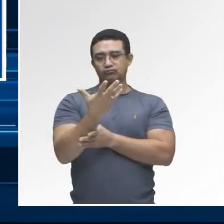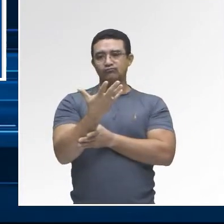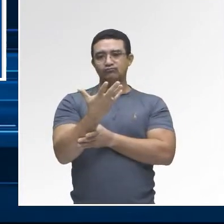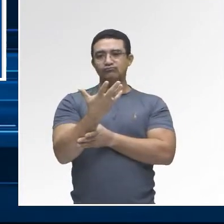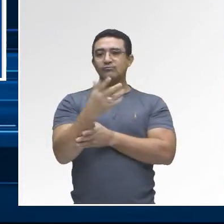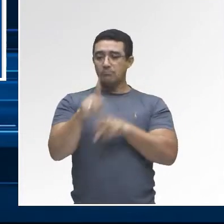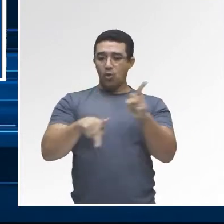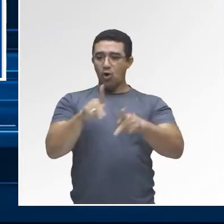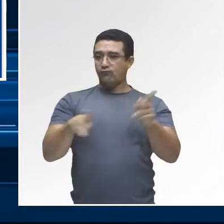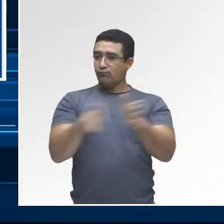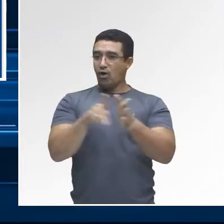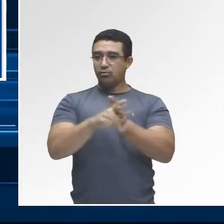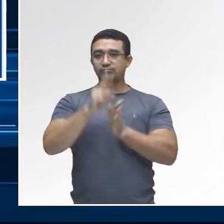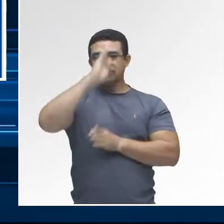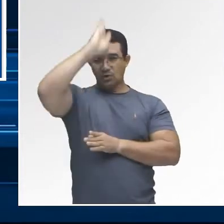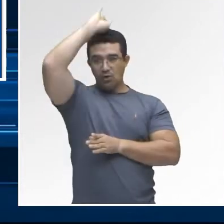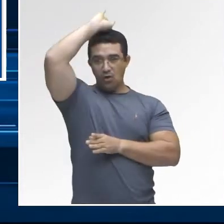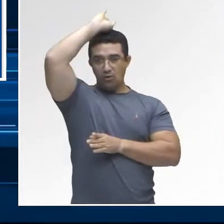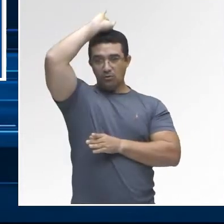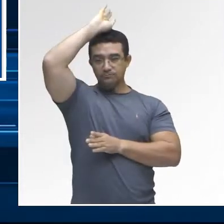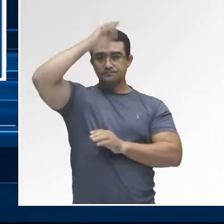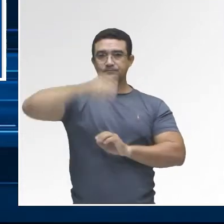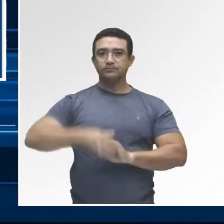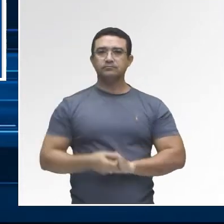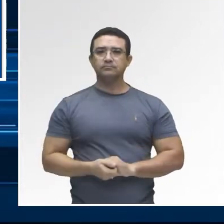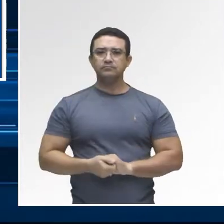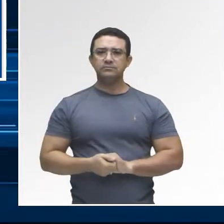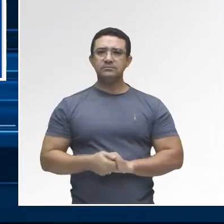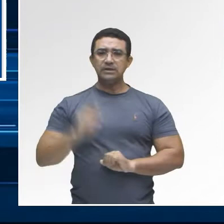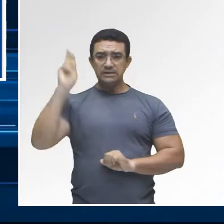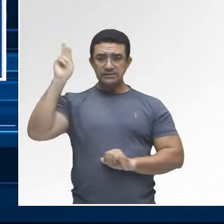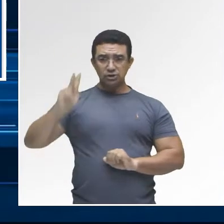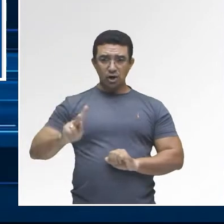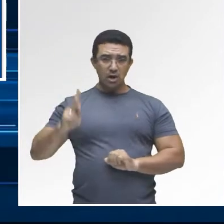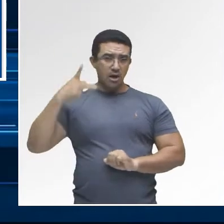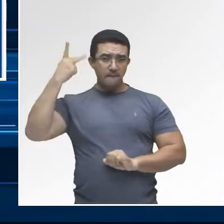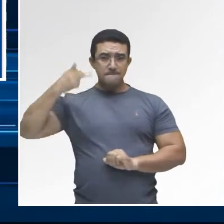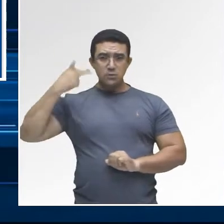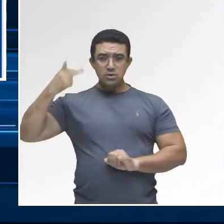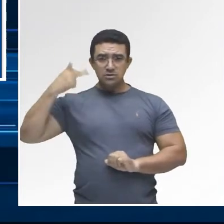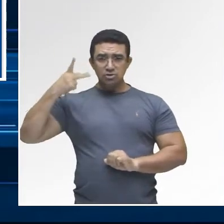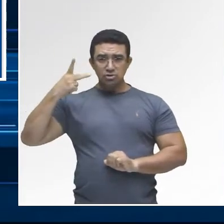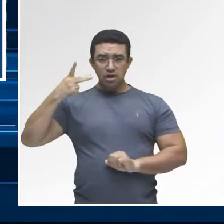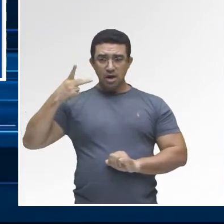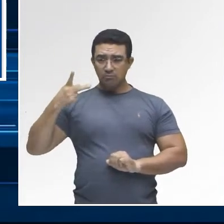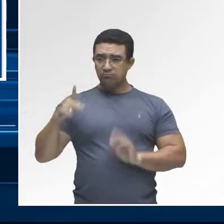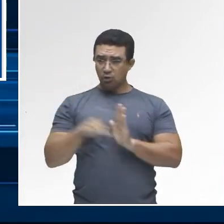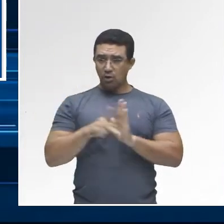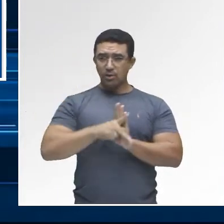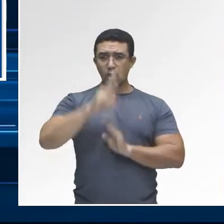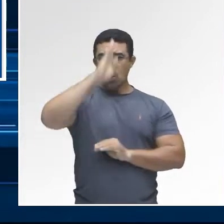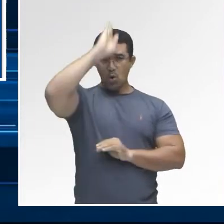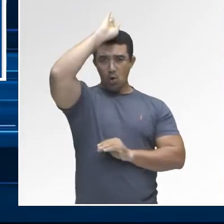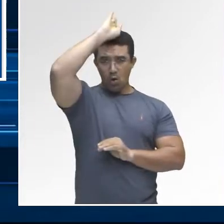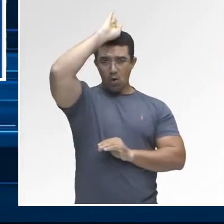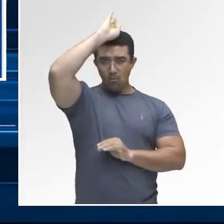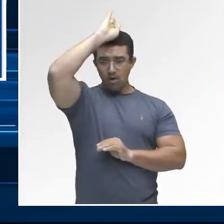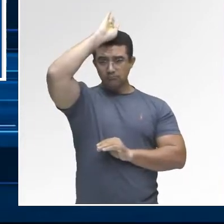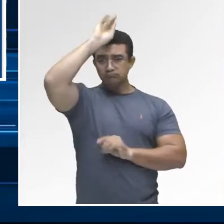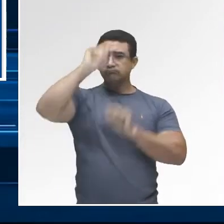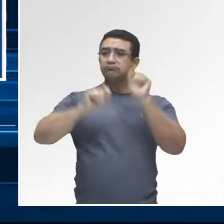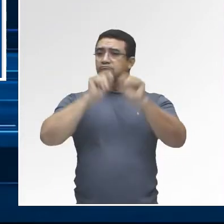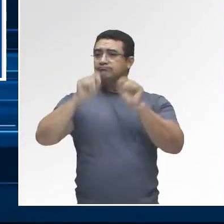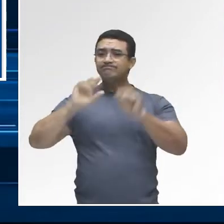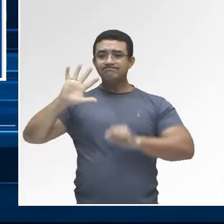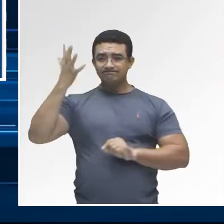civilização romana. E de início, na história política de Roma, eu vou pegar aqui a minha canetinha, vou ver se a gente vai fazer as